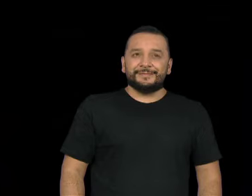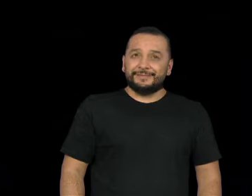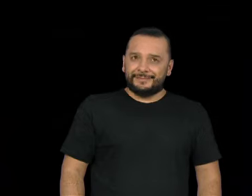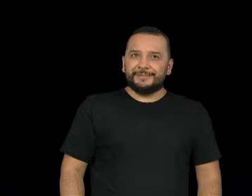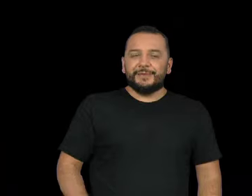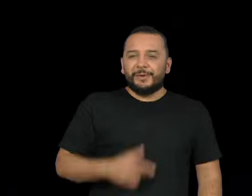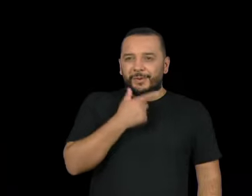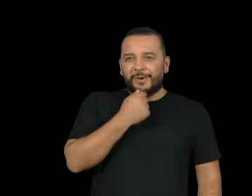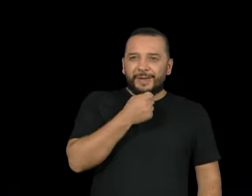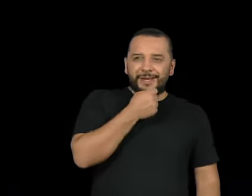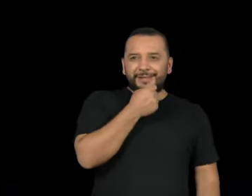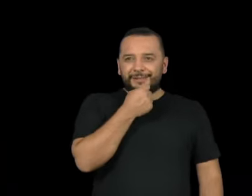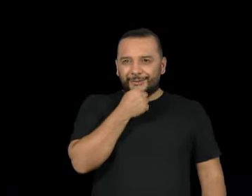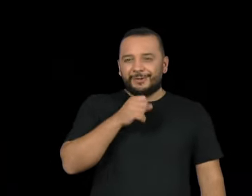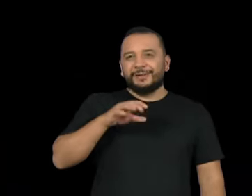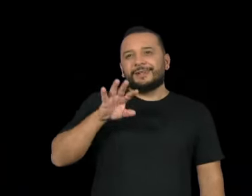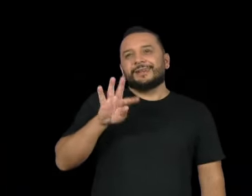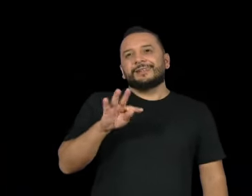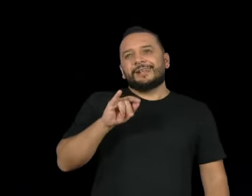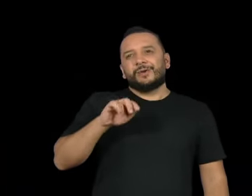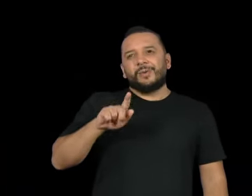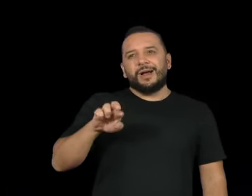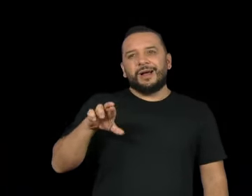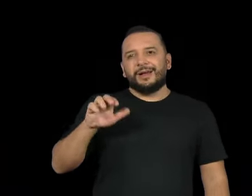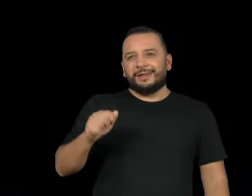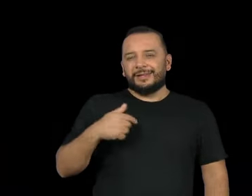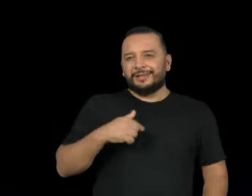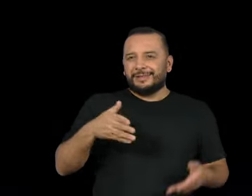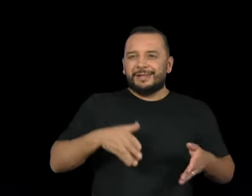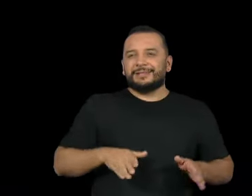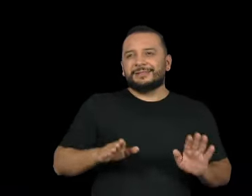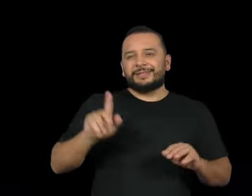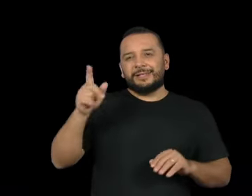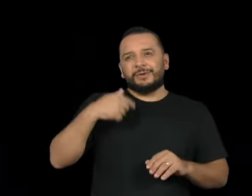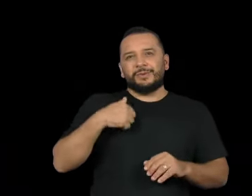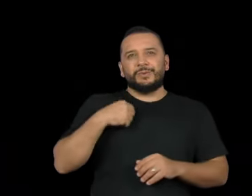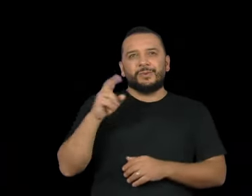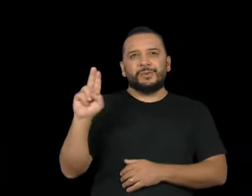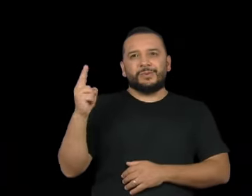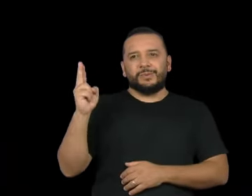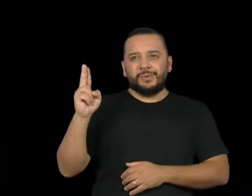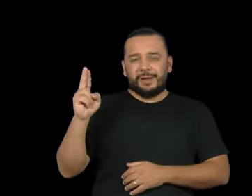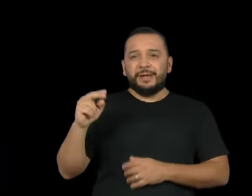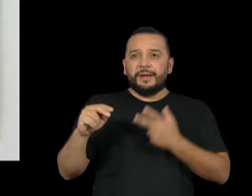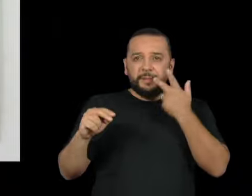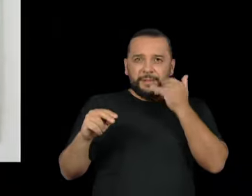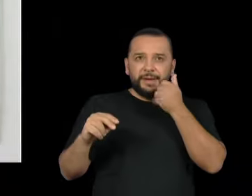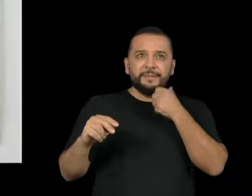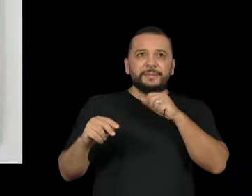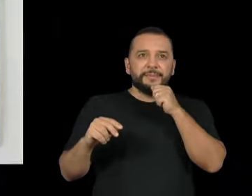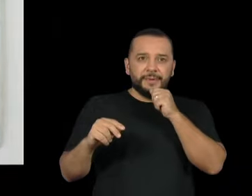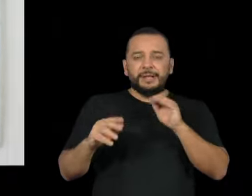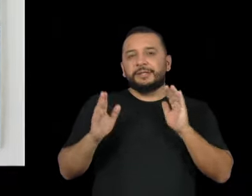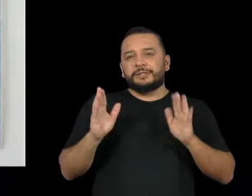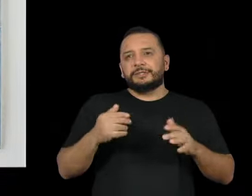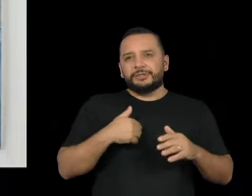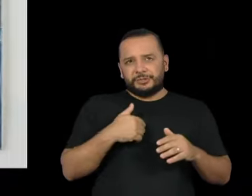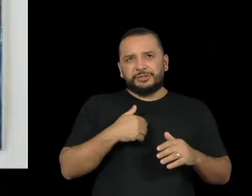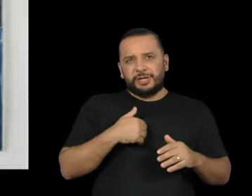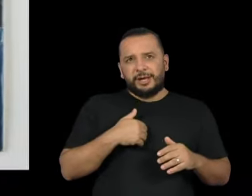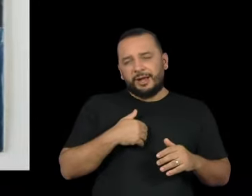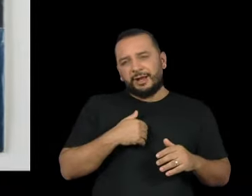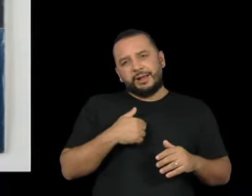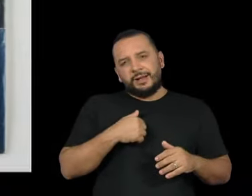O cantor e compositor Taiguara nasceu em Montevidéu, no Uruguai, filho de um bandoneonista e de uma cantora de